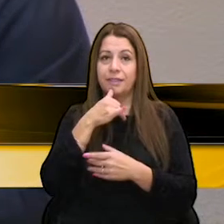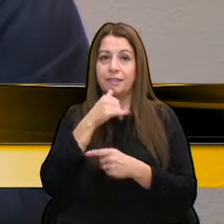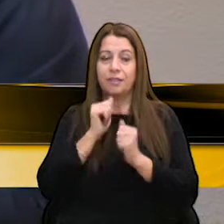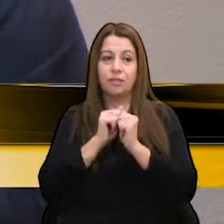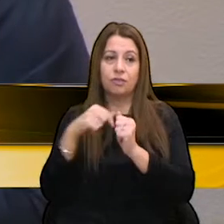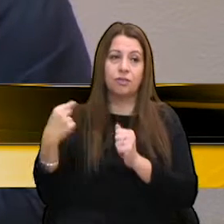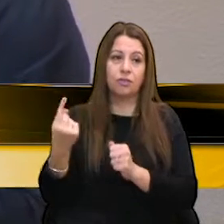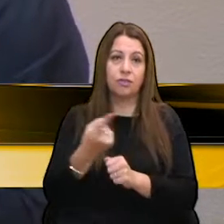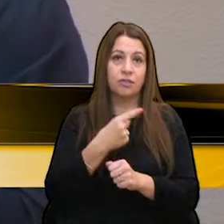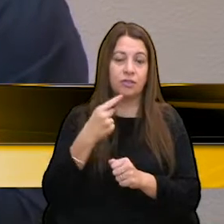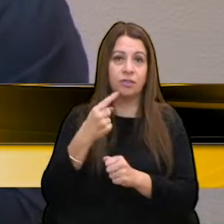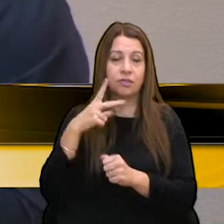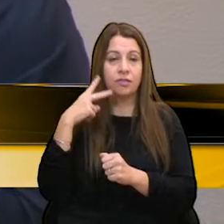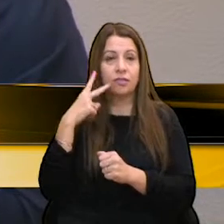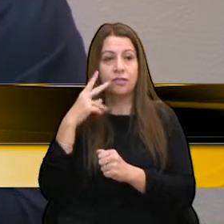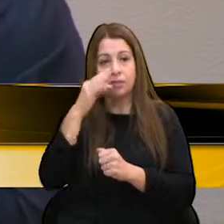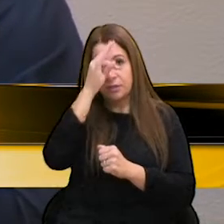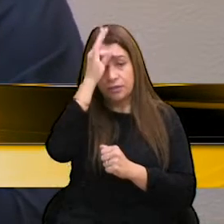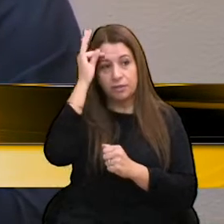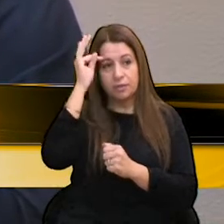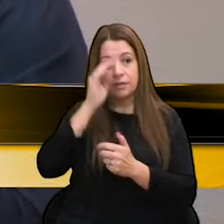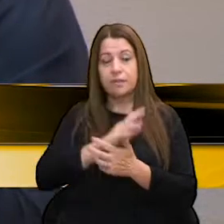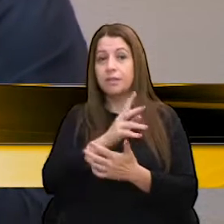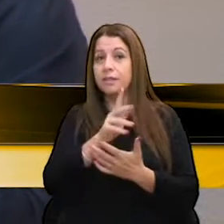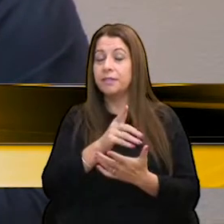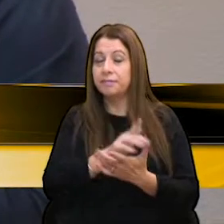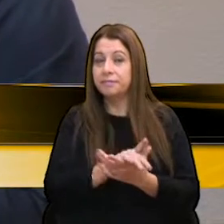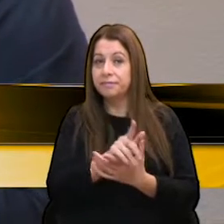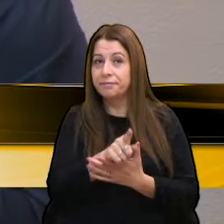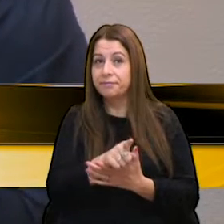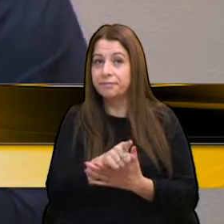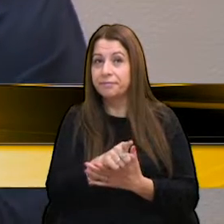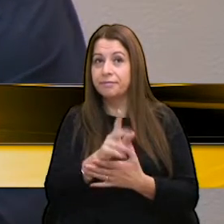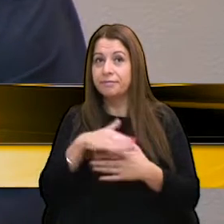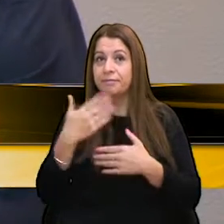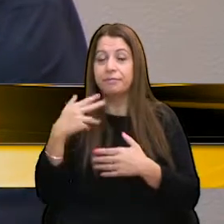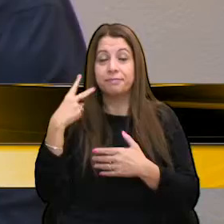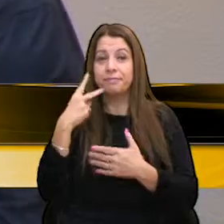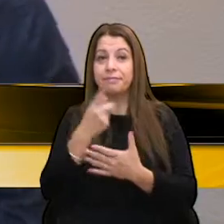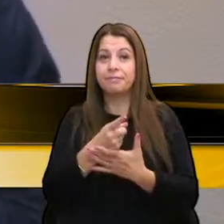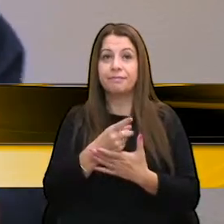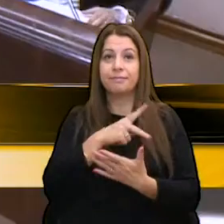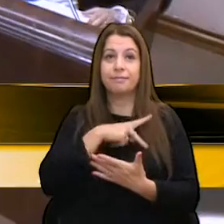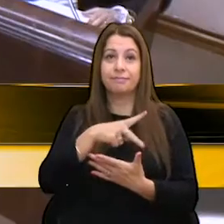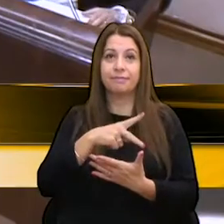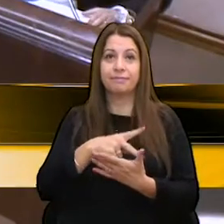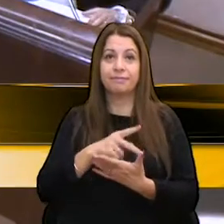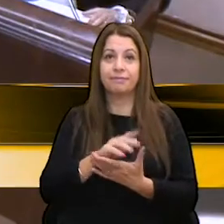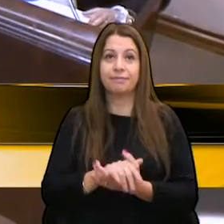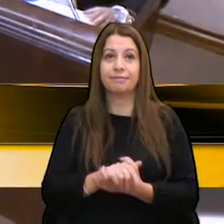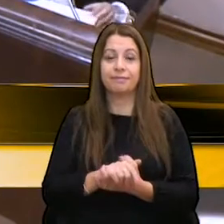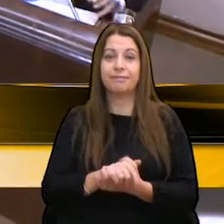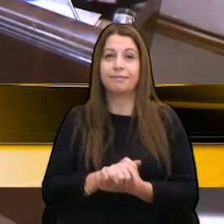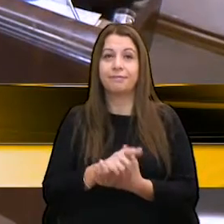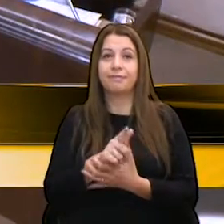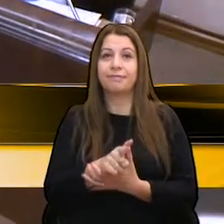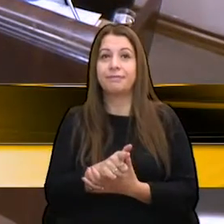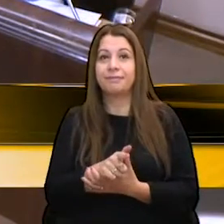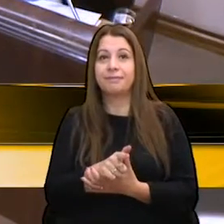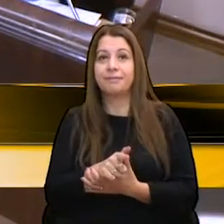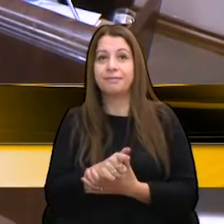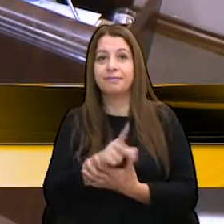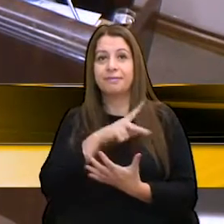aqui, eu e o vereador Gustavo Toigo, tenho certeza que também com o apoio dos demais vereadores. Era isso, senhor presidente. Vereador Eloy Frisso.